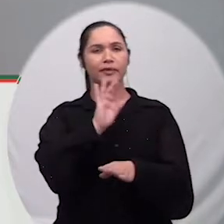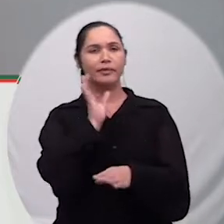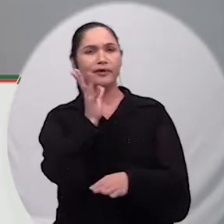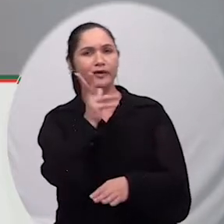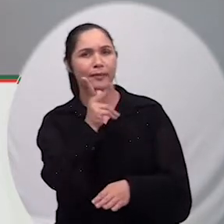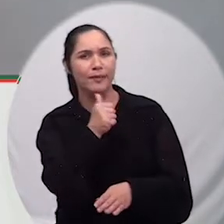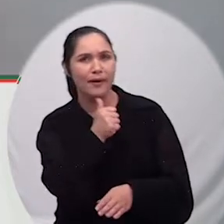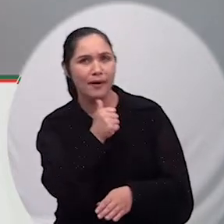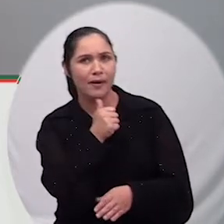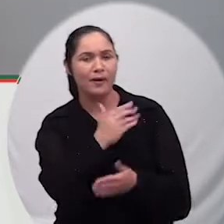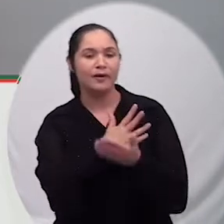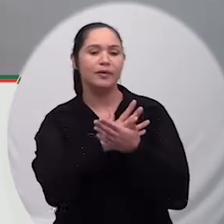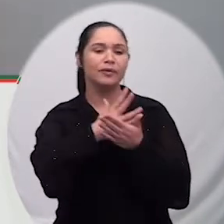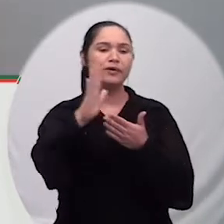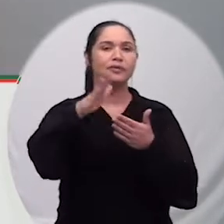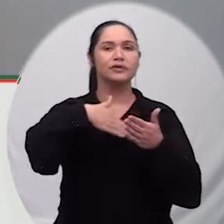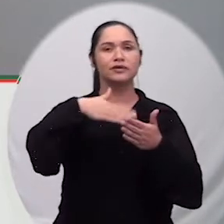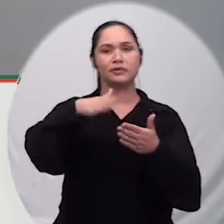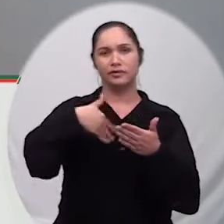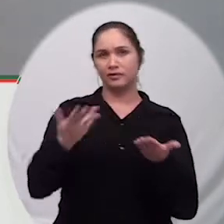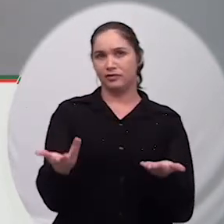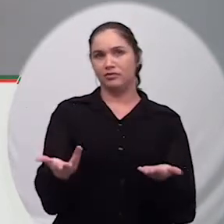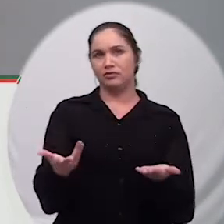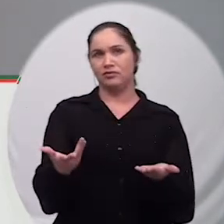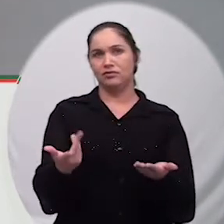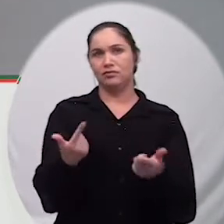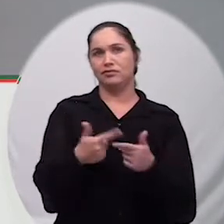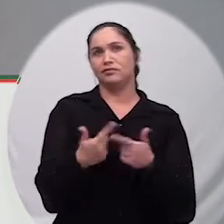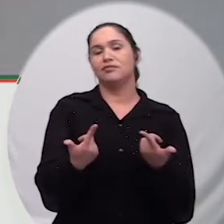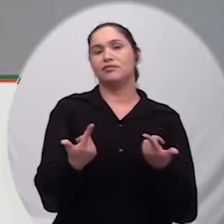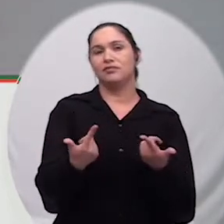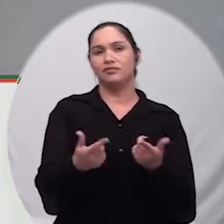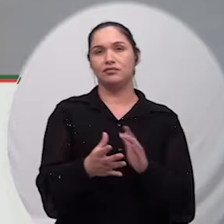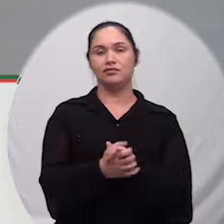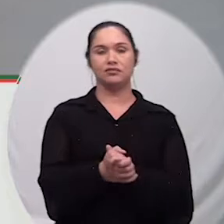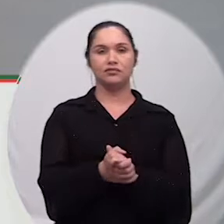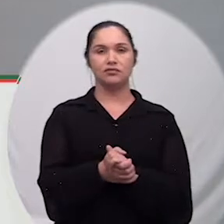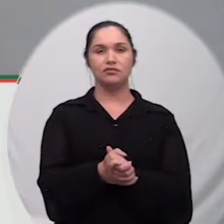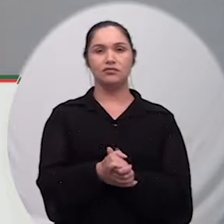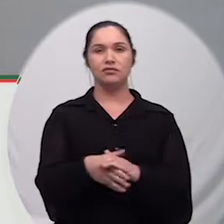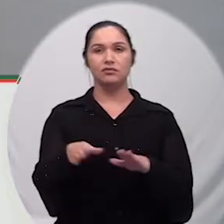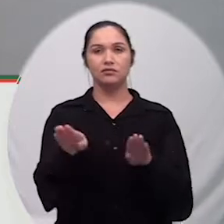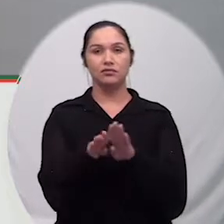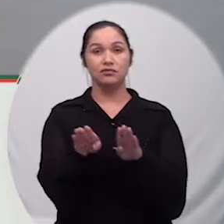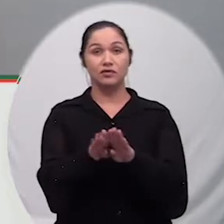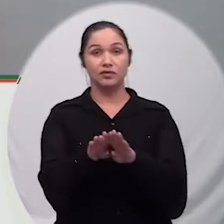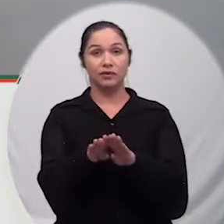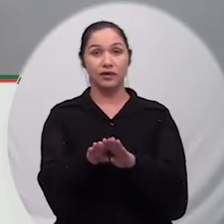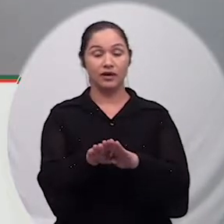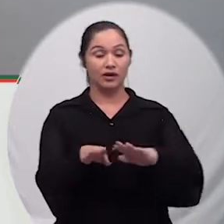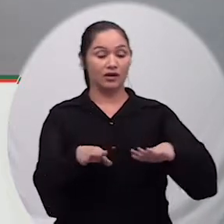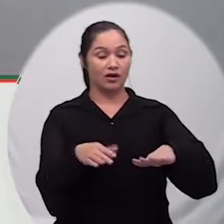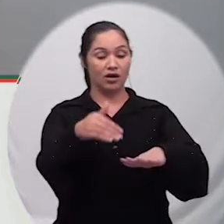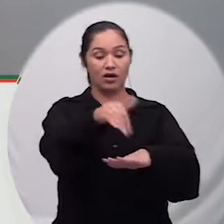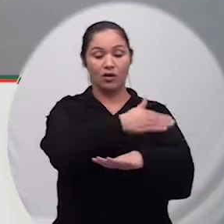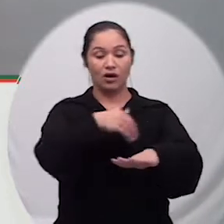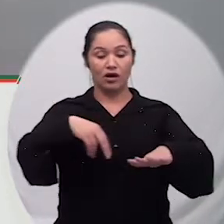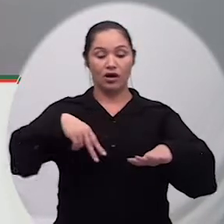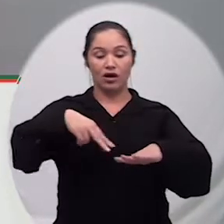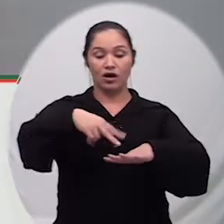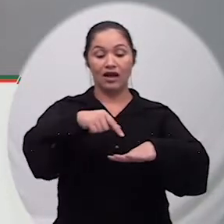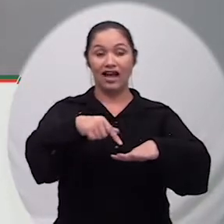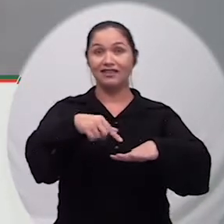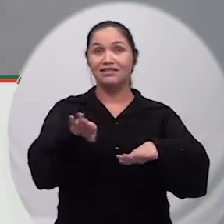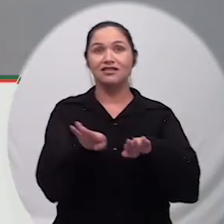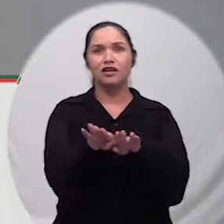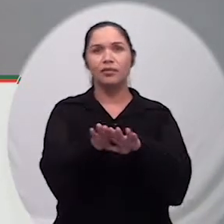né? Vai lá, dura pouco tempo e fica muito tempo. Até nas próprias faixas de passagem de pedestre, que é um absurdo, porque eu já vi